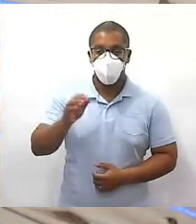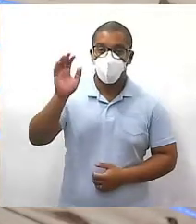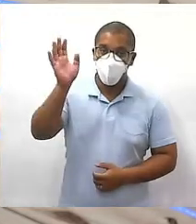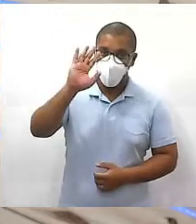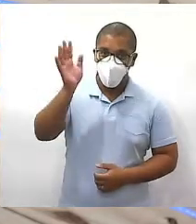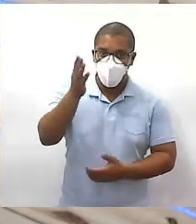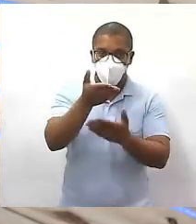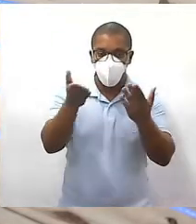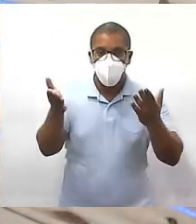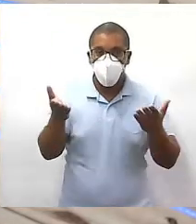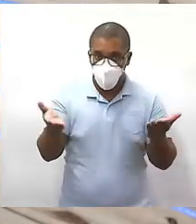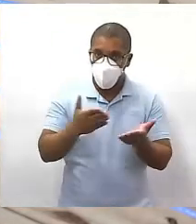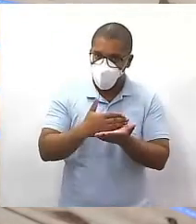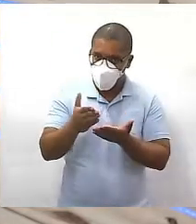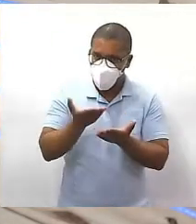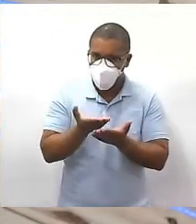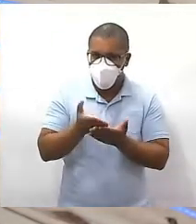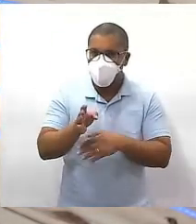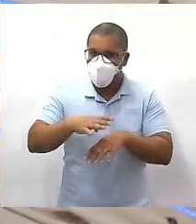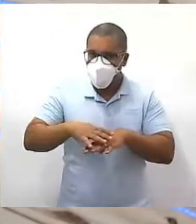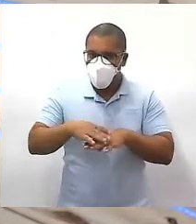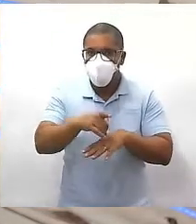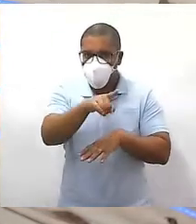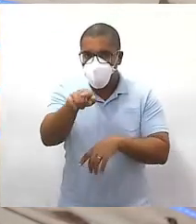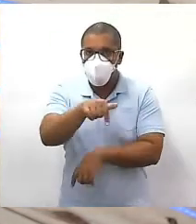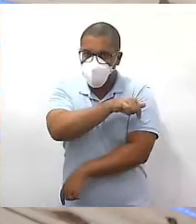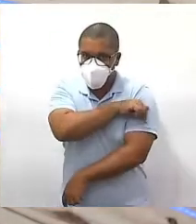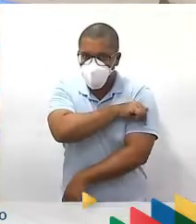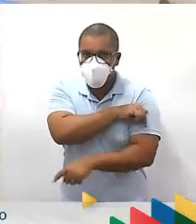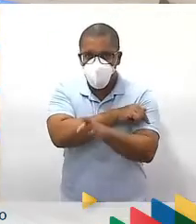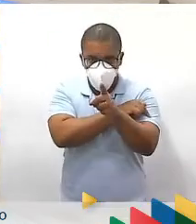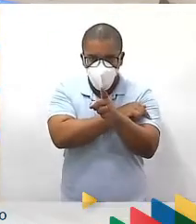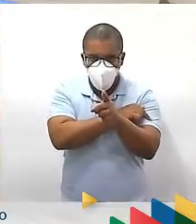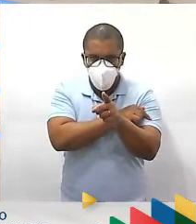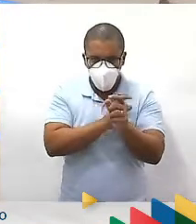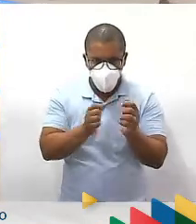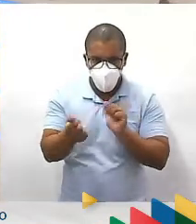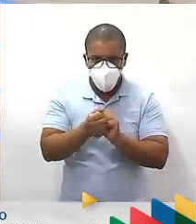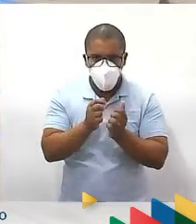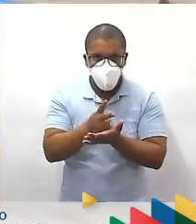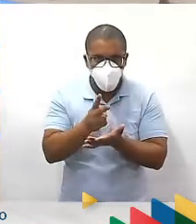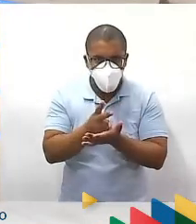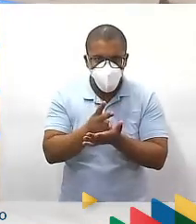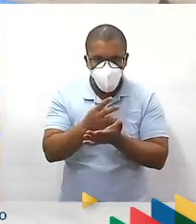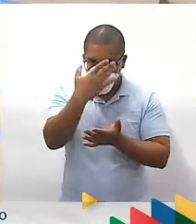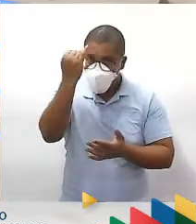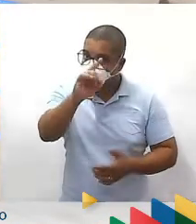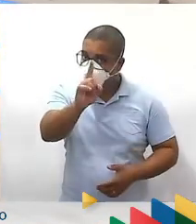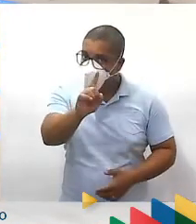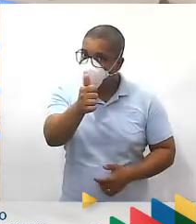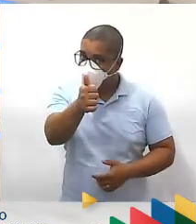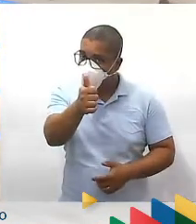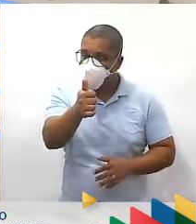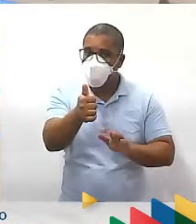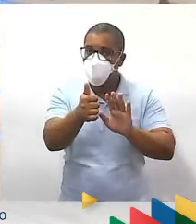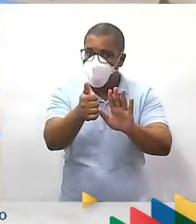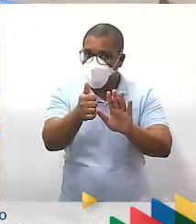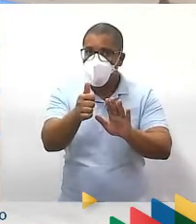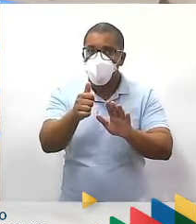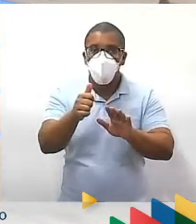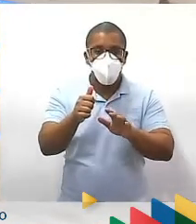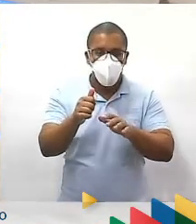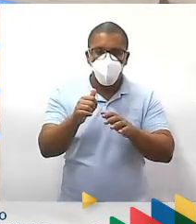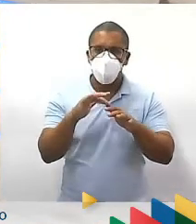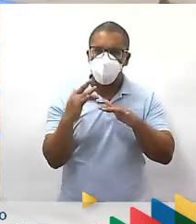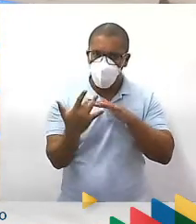Olá pessoal, vamos para a aula de matemática? Você do sétimo ano, você que está comigo sempre, não esquece, tá bom? Se não estiver plugado nas nossas